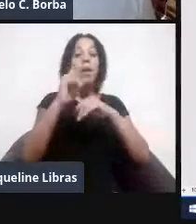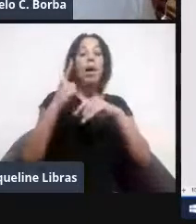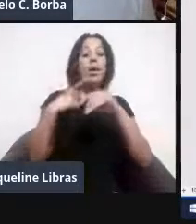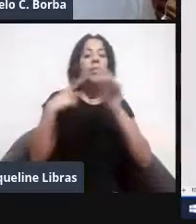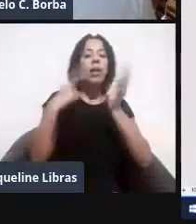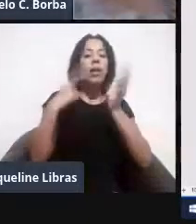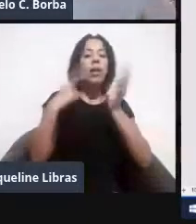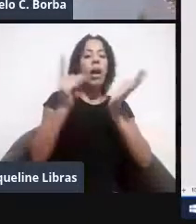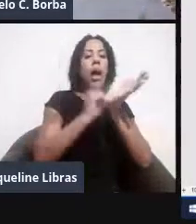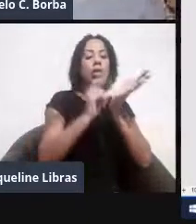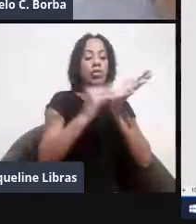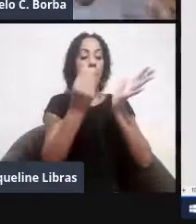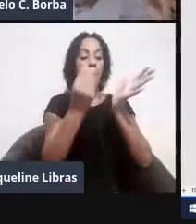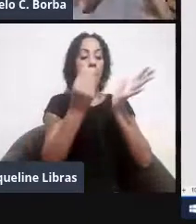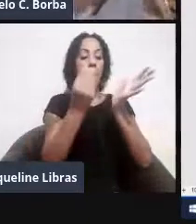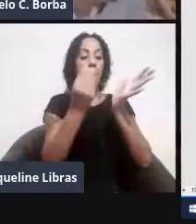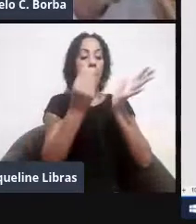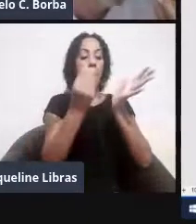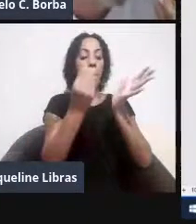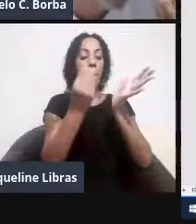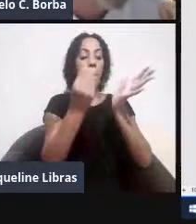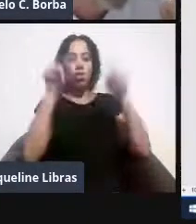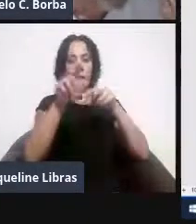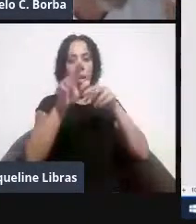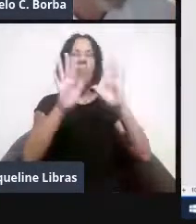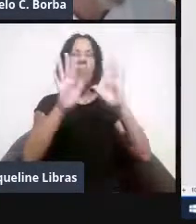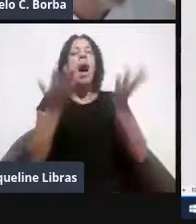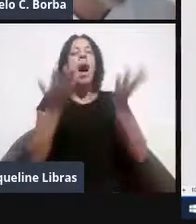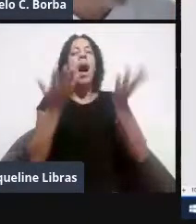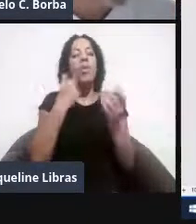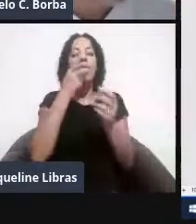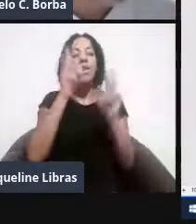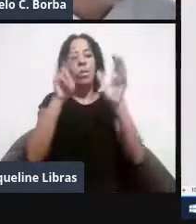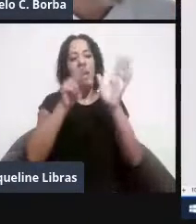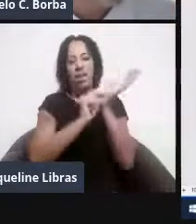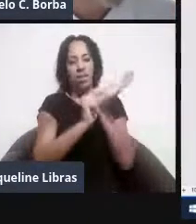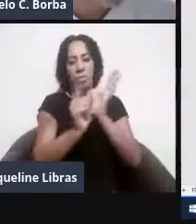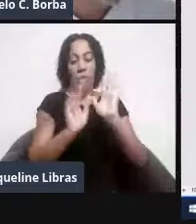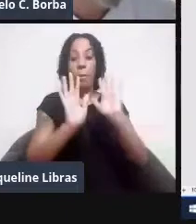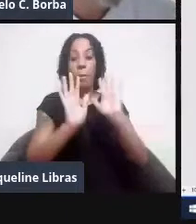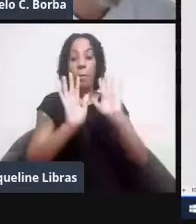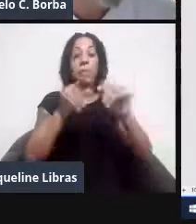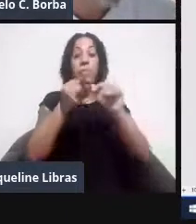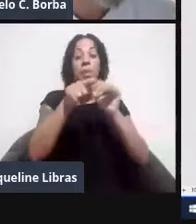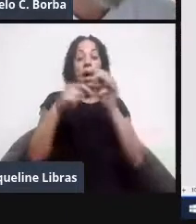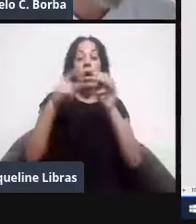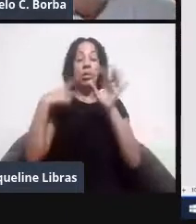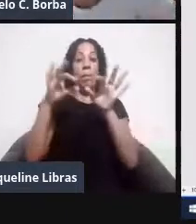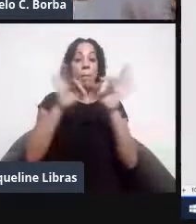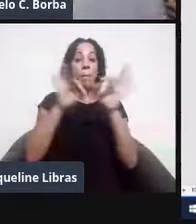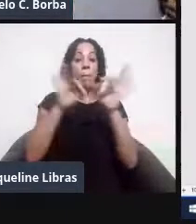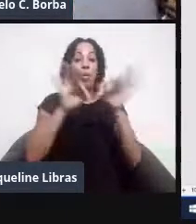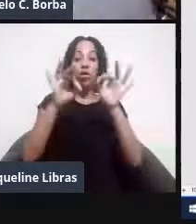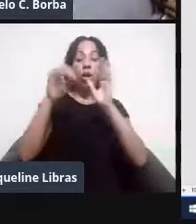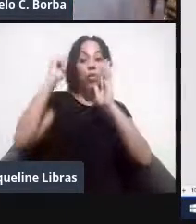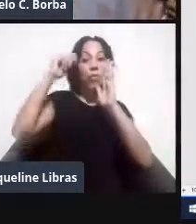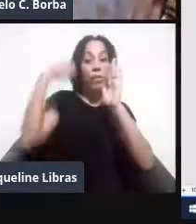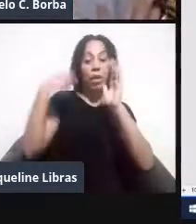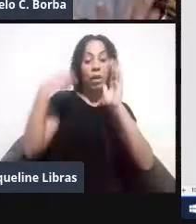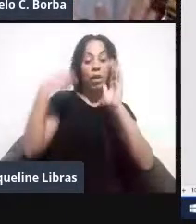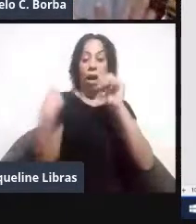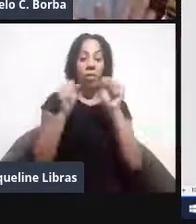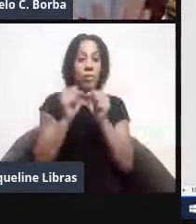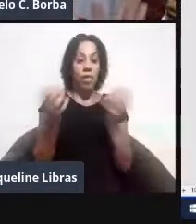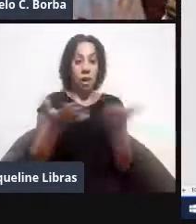colocando algo sobre isso, mas isso não é hora da gente falar de artigos. Mas o projeto de vídeo que a gente faz aqui agora está associado